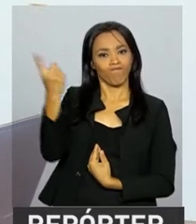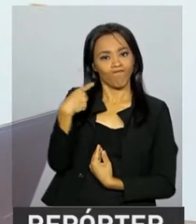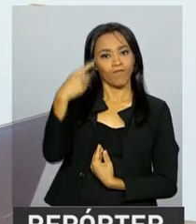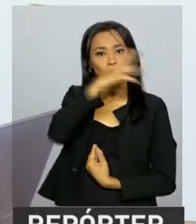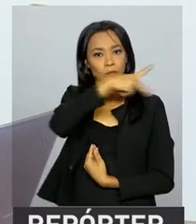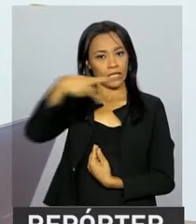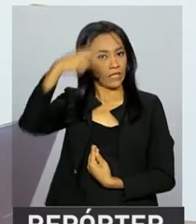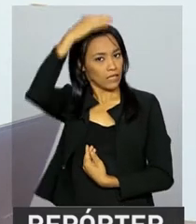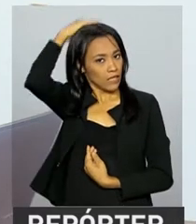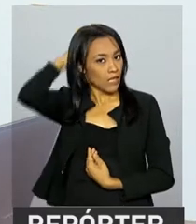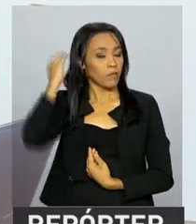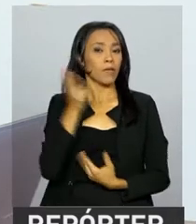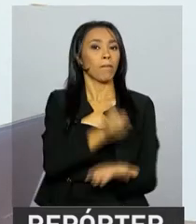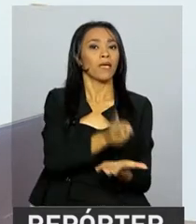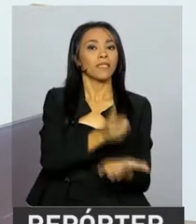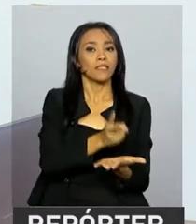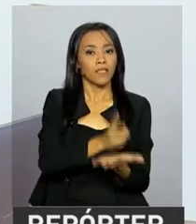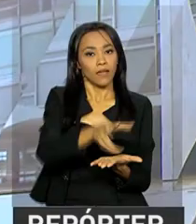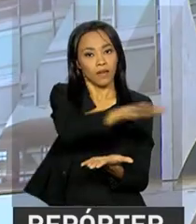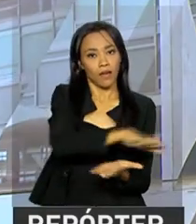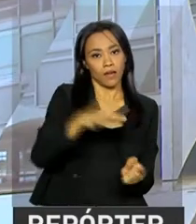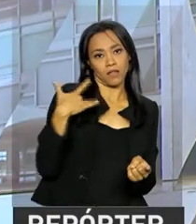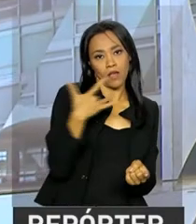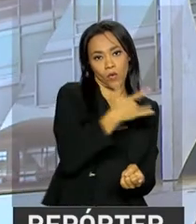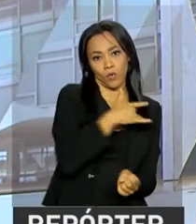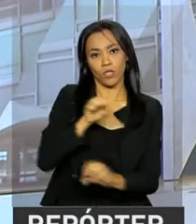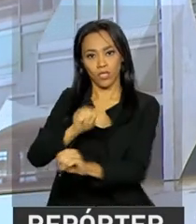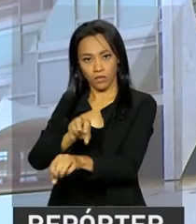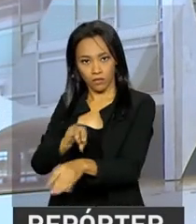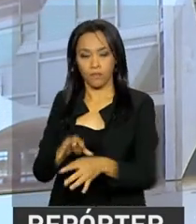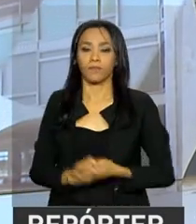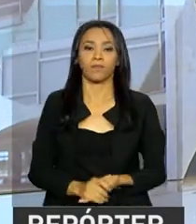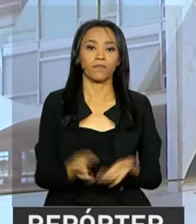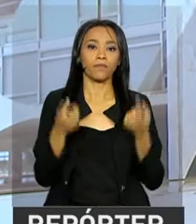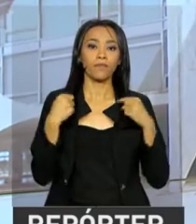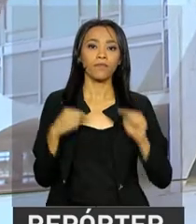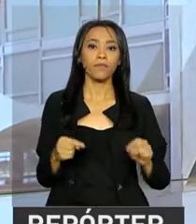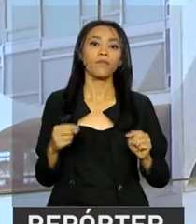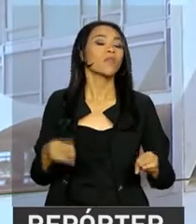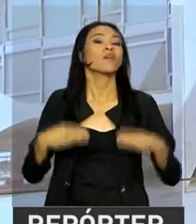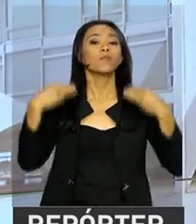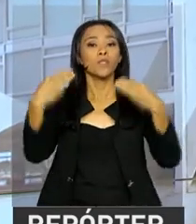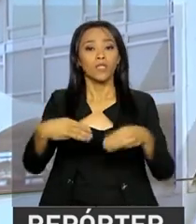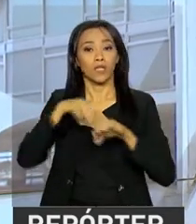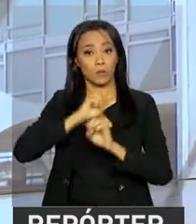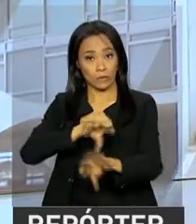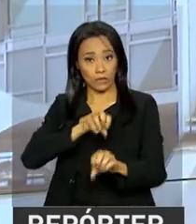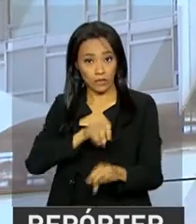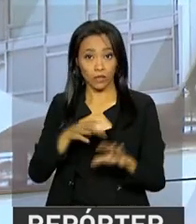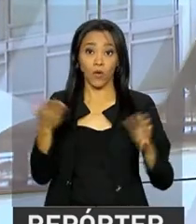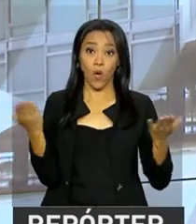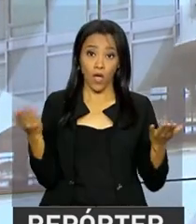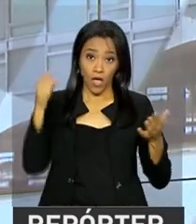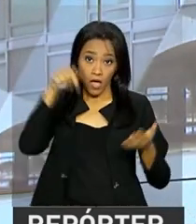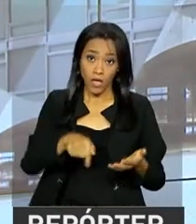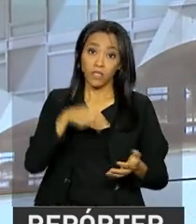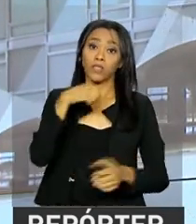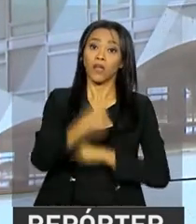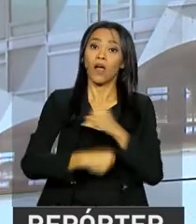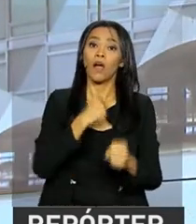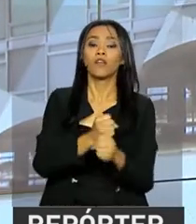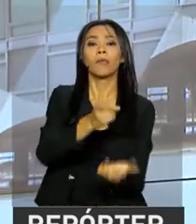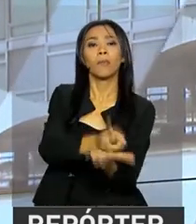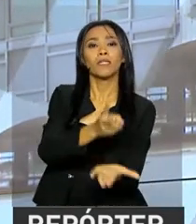as áreas de educação saúde e o ministério da educação confirmou que mantém este ano o pagamento